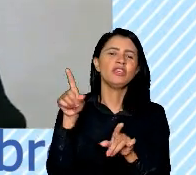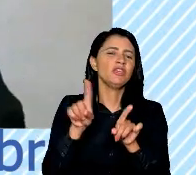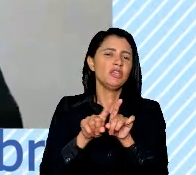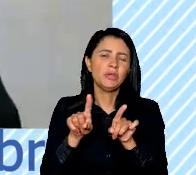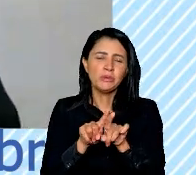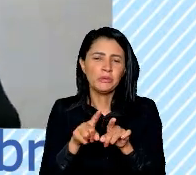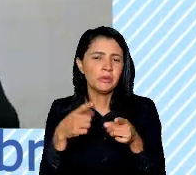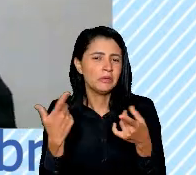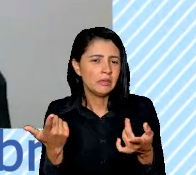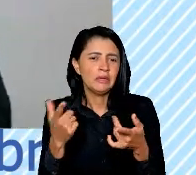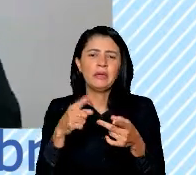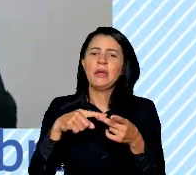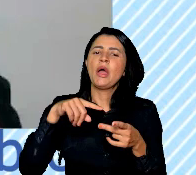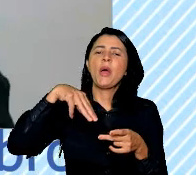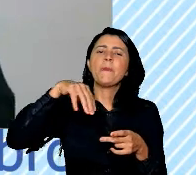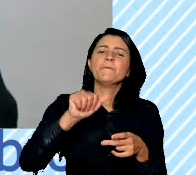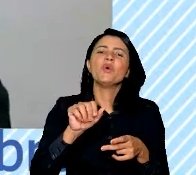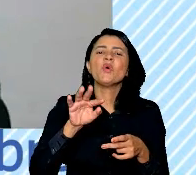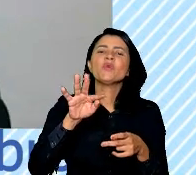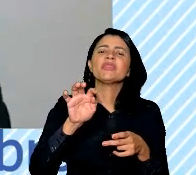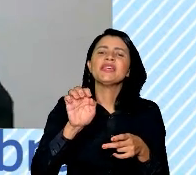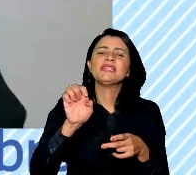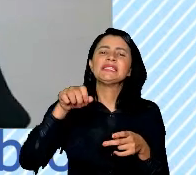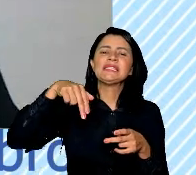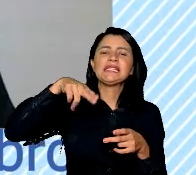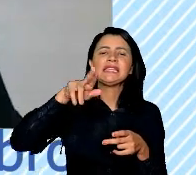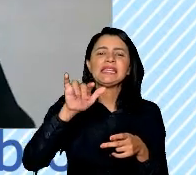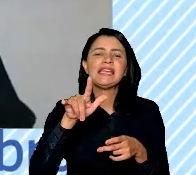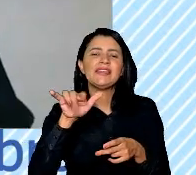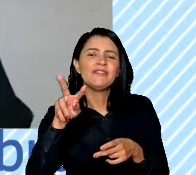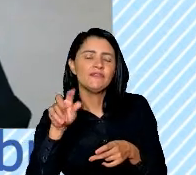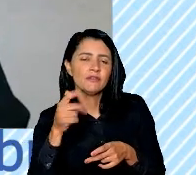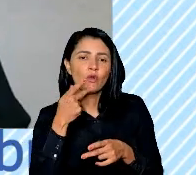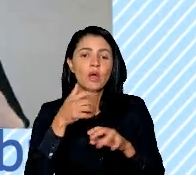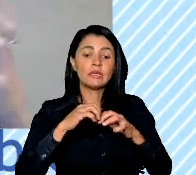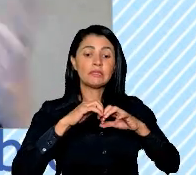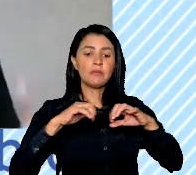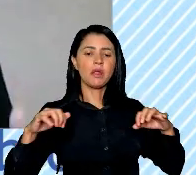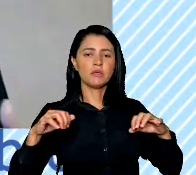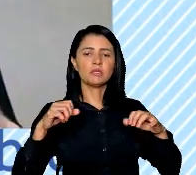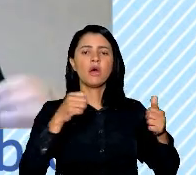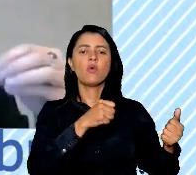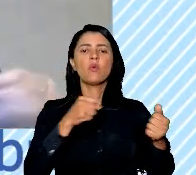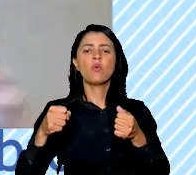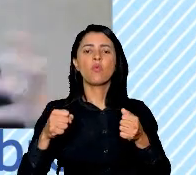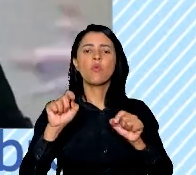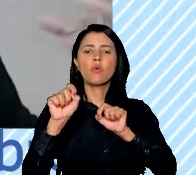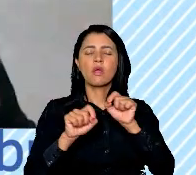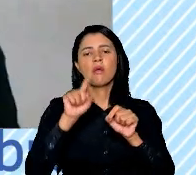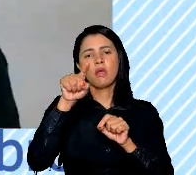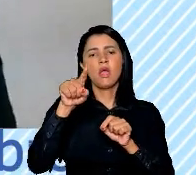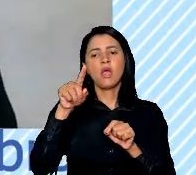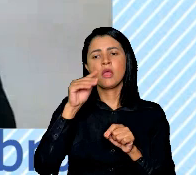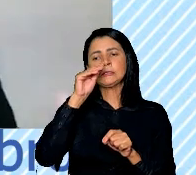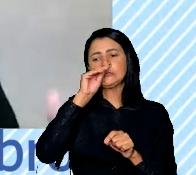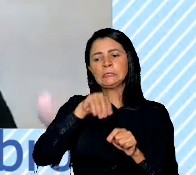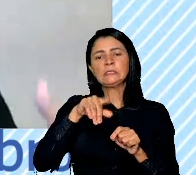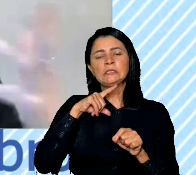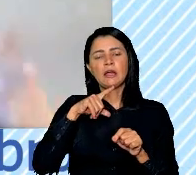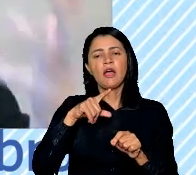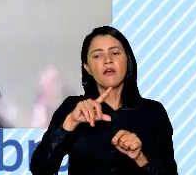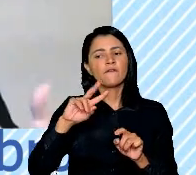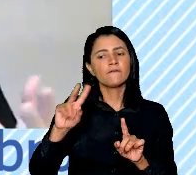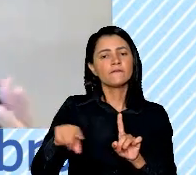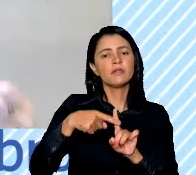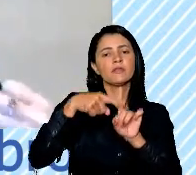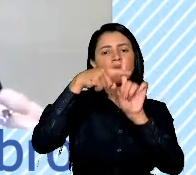exemplo, de Montesquieu, que falou, inclusive, da separação de poderes, é a renúncia às vantagens privadas em favor